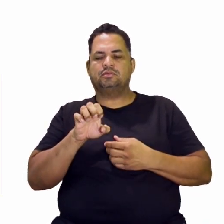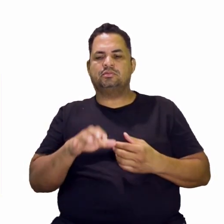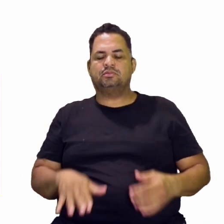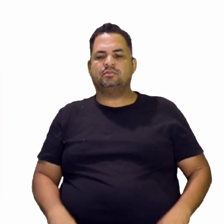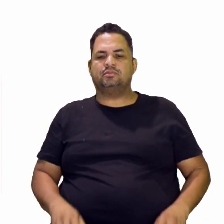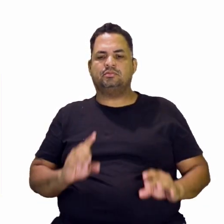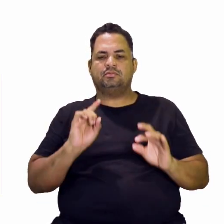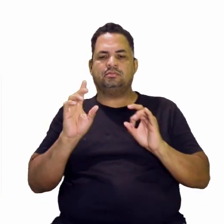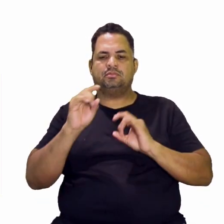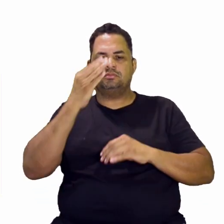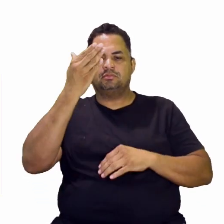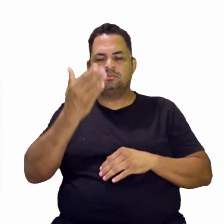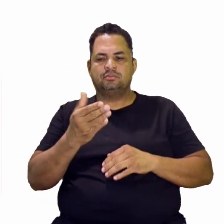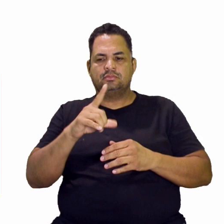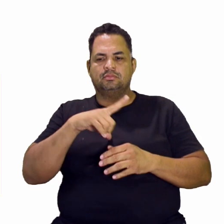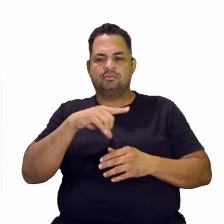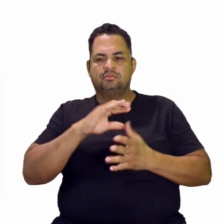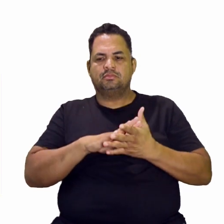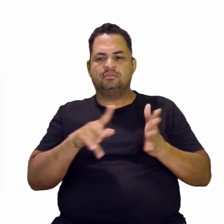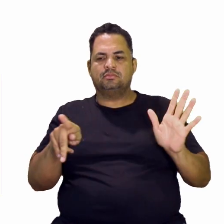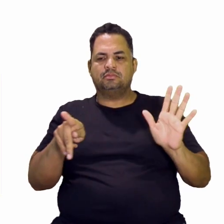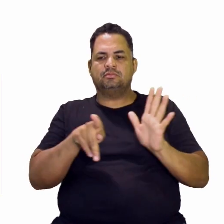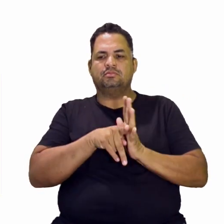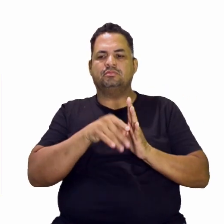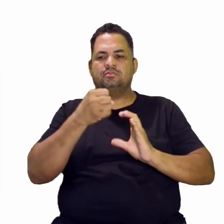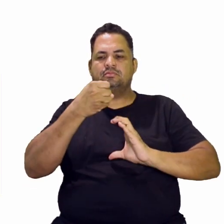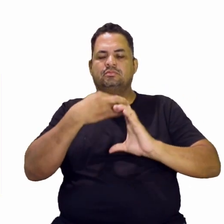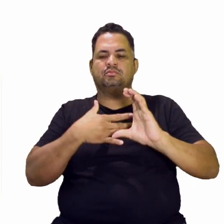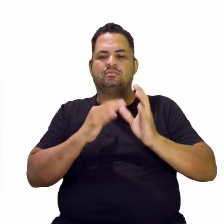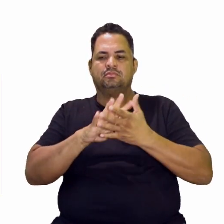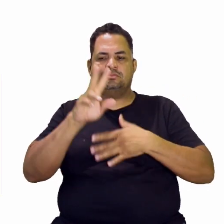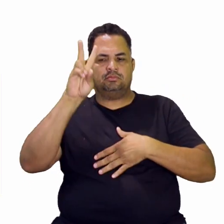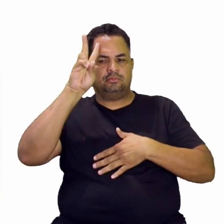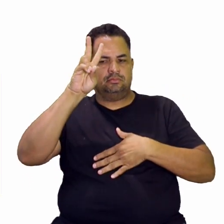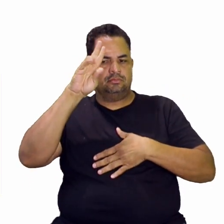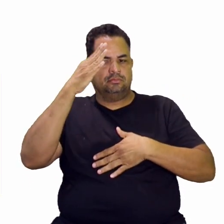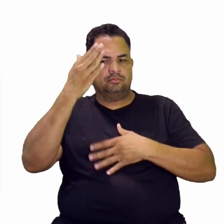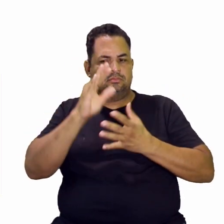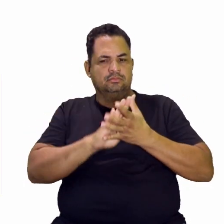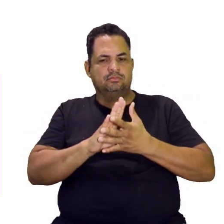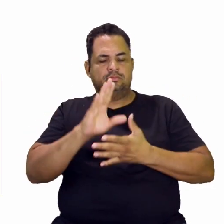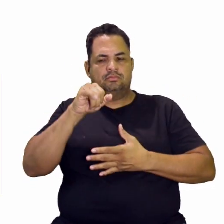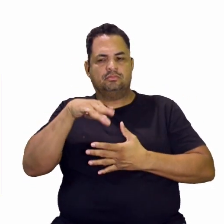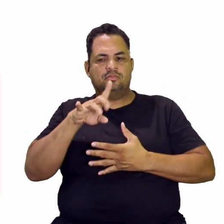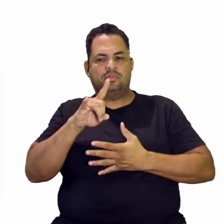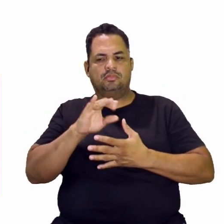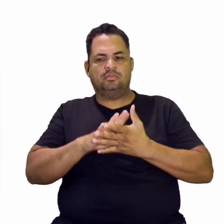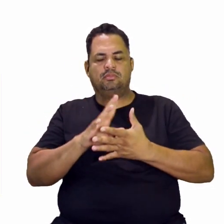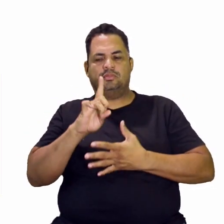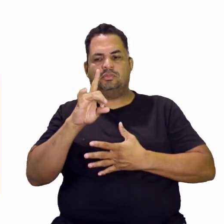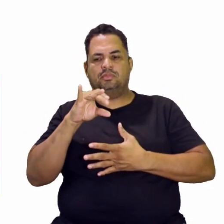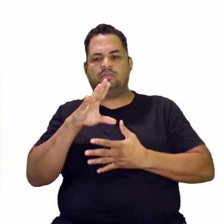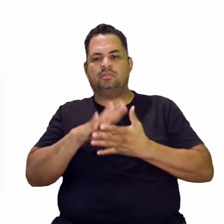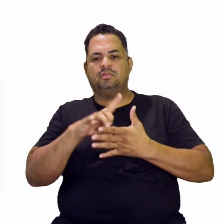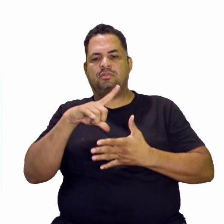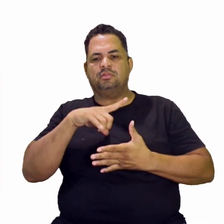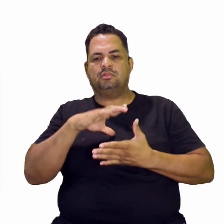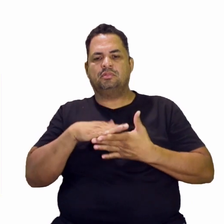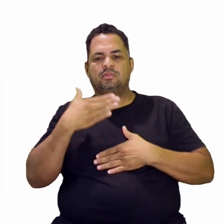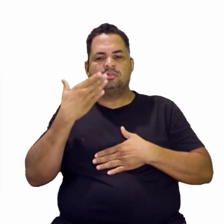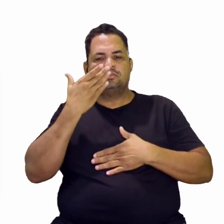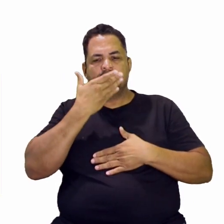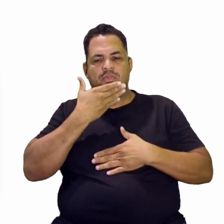Então, cada um deles vai ter uma especificidade. E a gente lembra que esses monossacarídeos e os disacarídeos, eles têm esse saborzinho